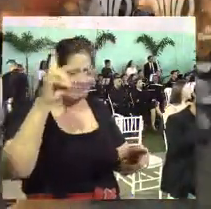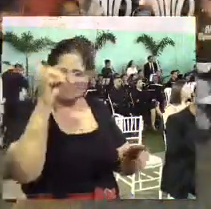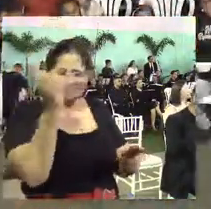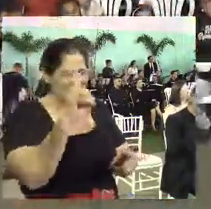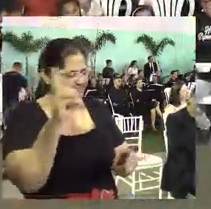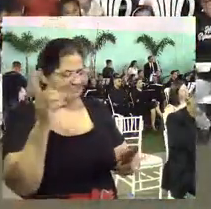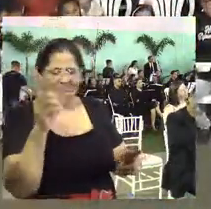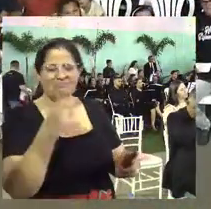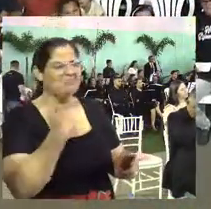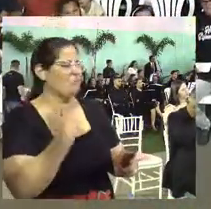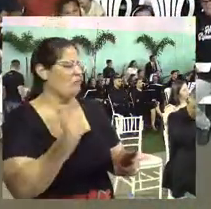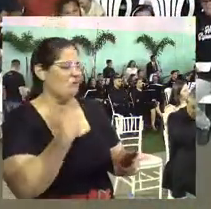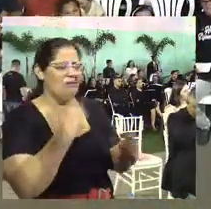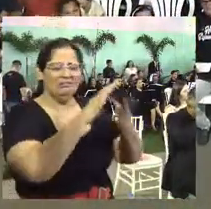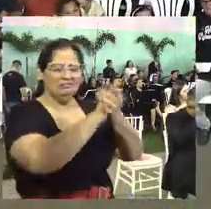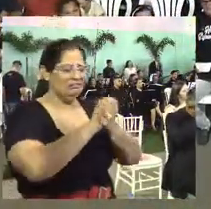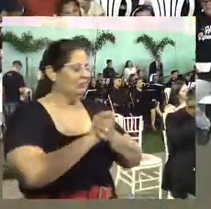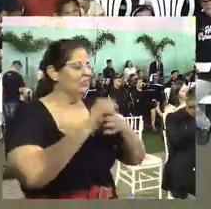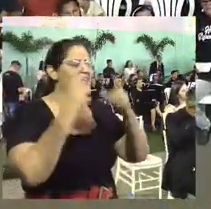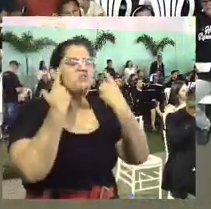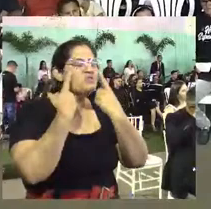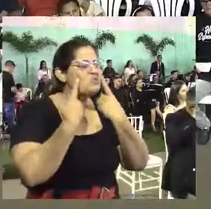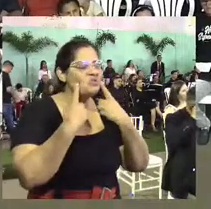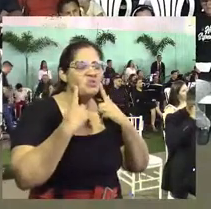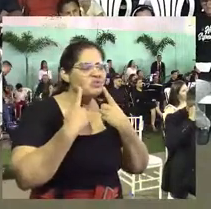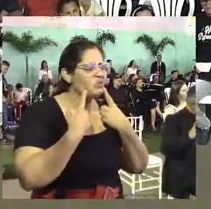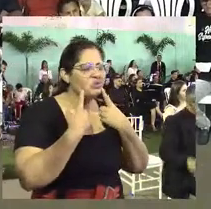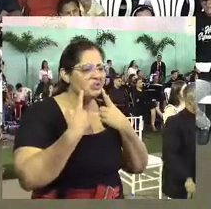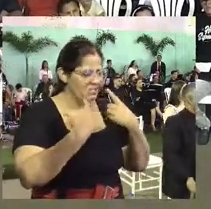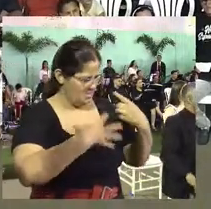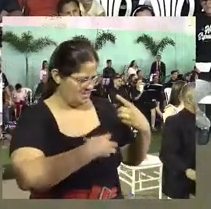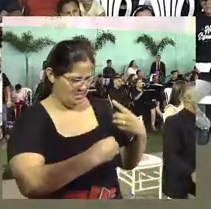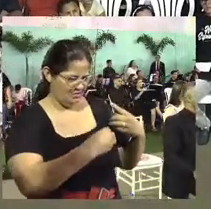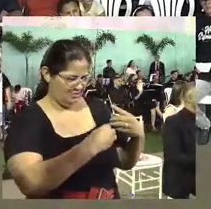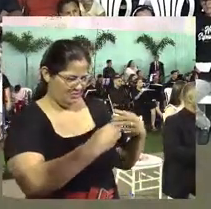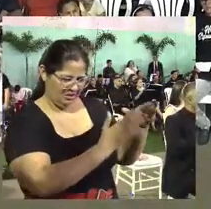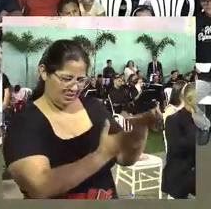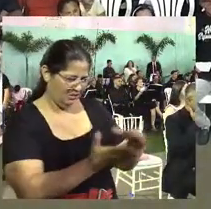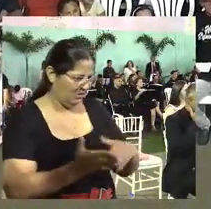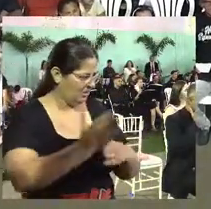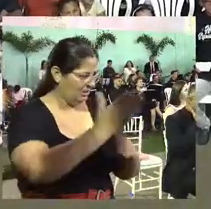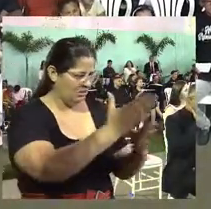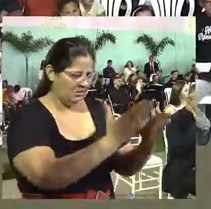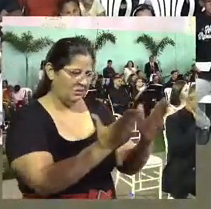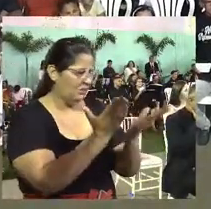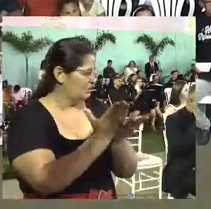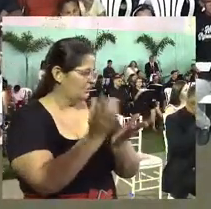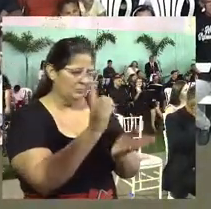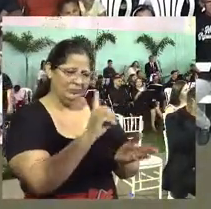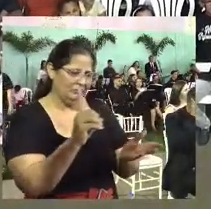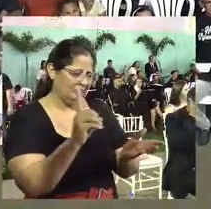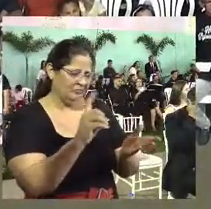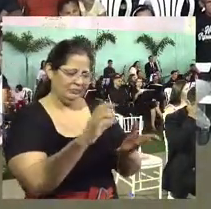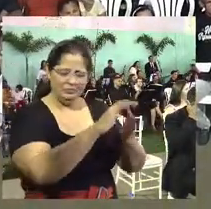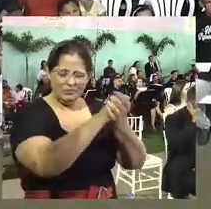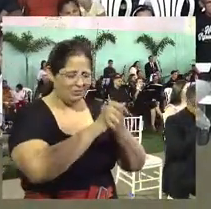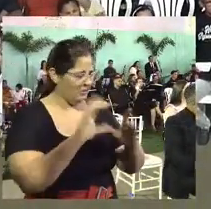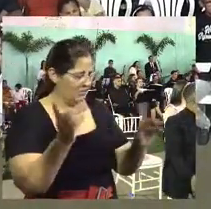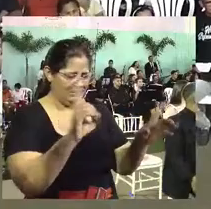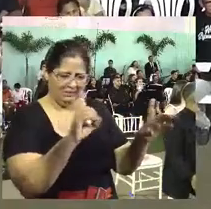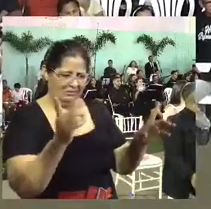divórcio mas não tem choro teu filho quer desviado ela não vai ter separação